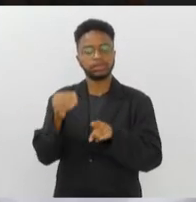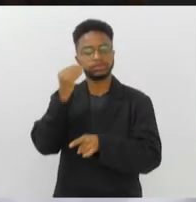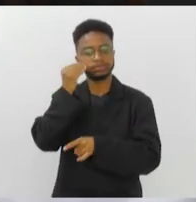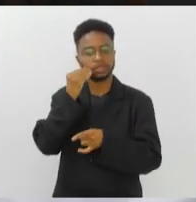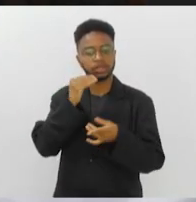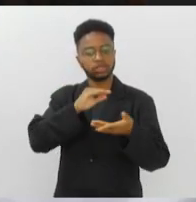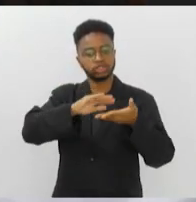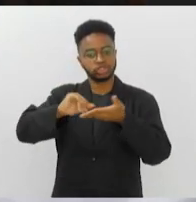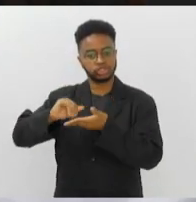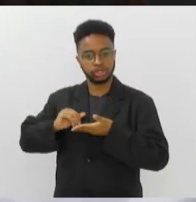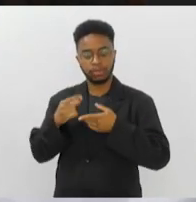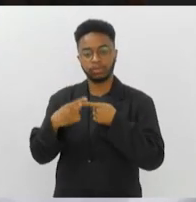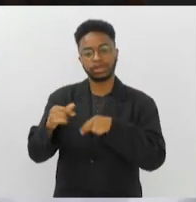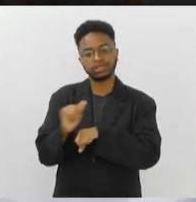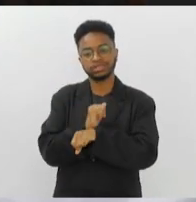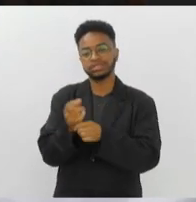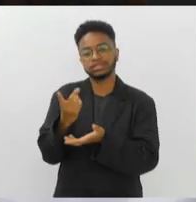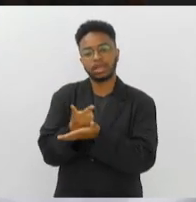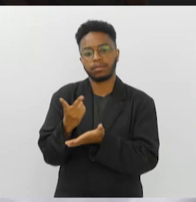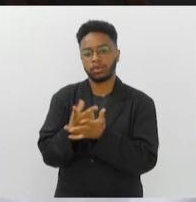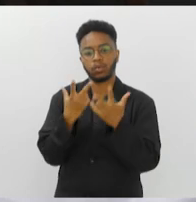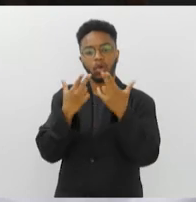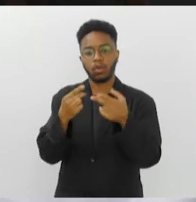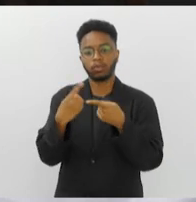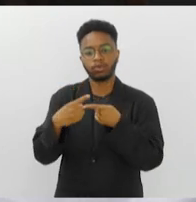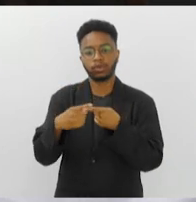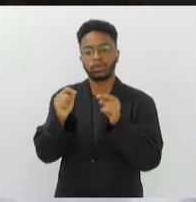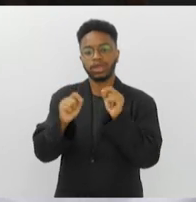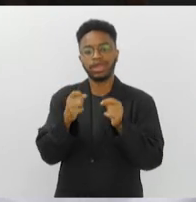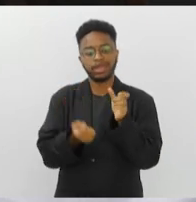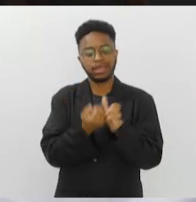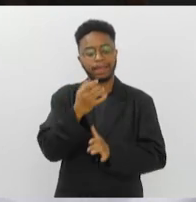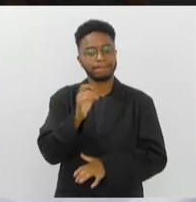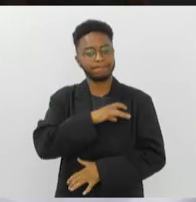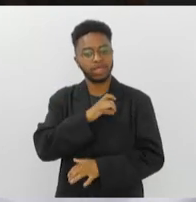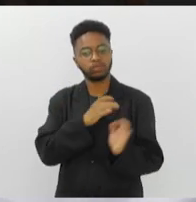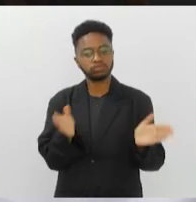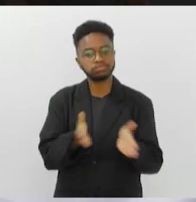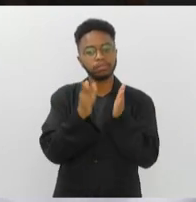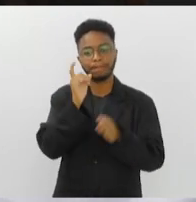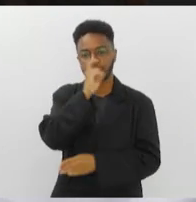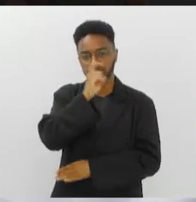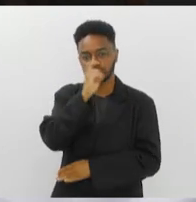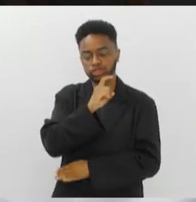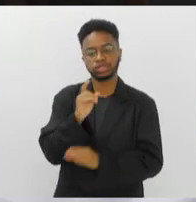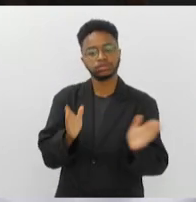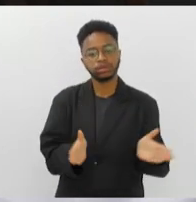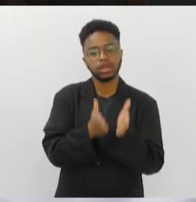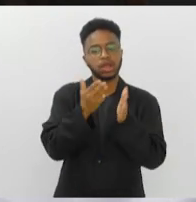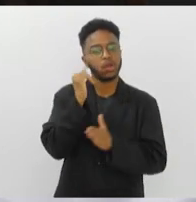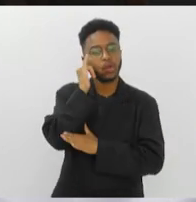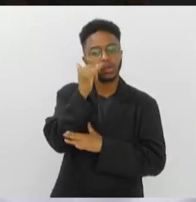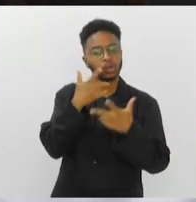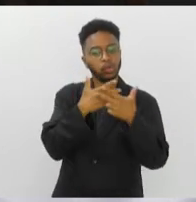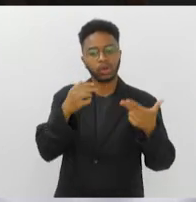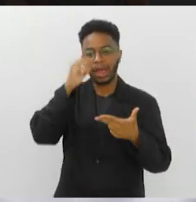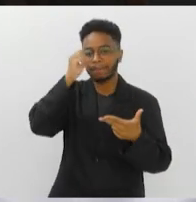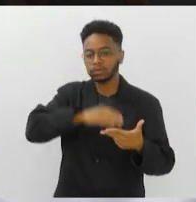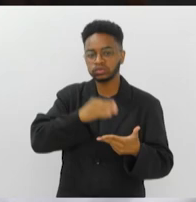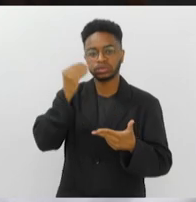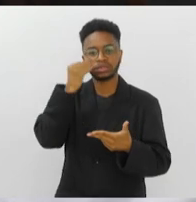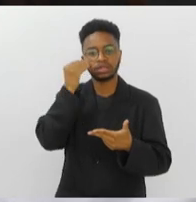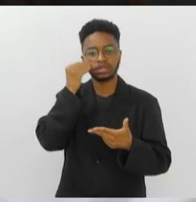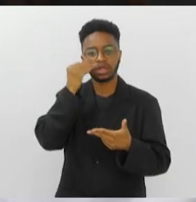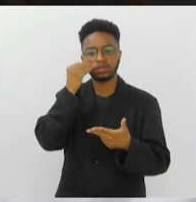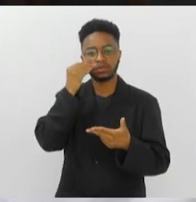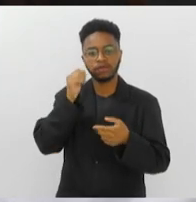a estratégia é sempre a mesma. Eles produzem medo, produzem mentiras, produzem narrativas absurdas para tentar nos